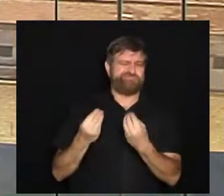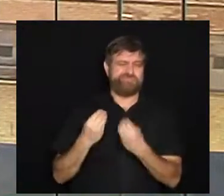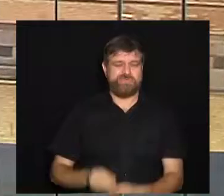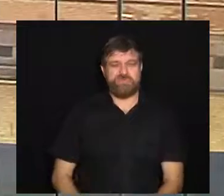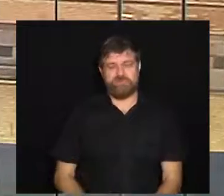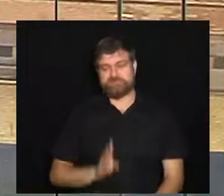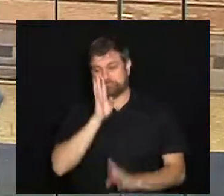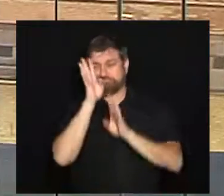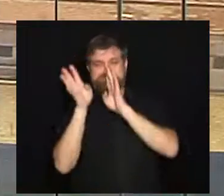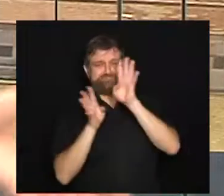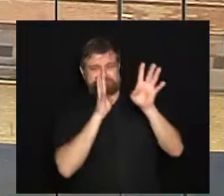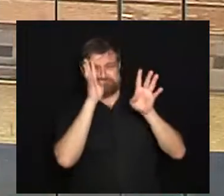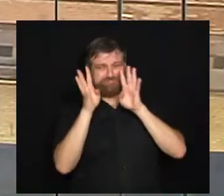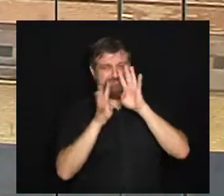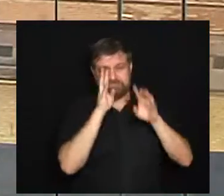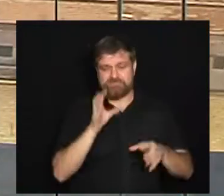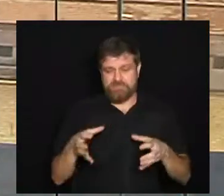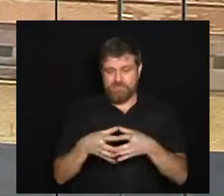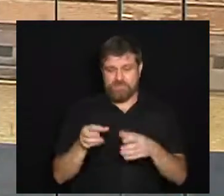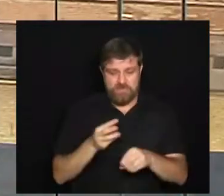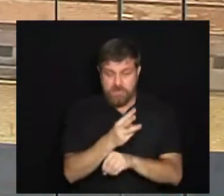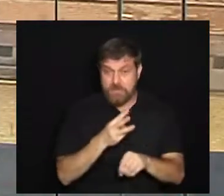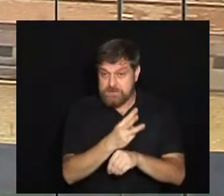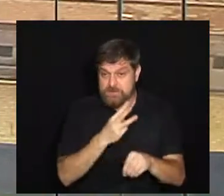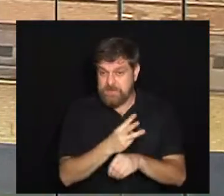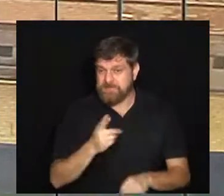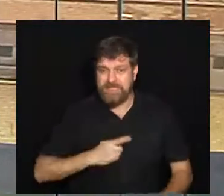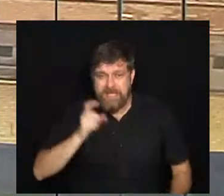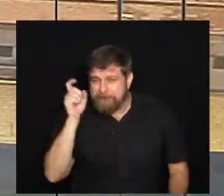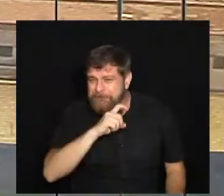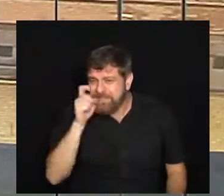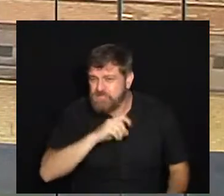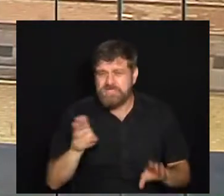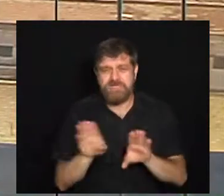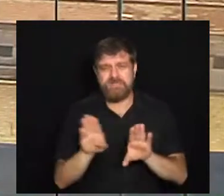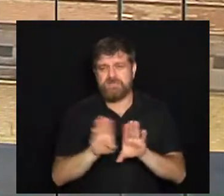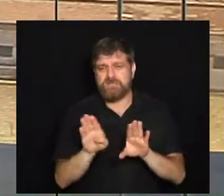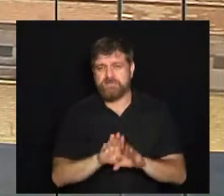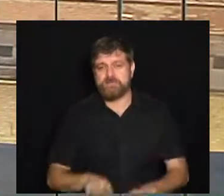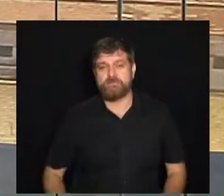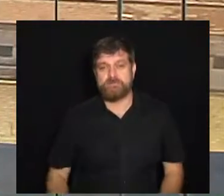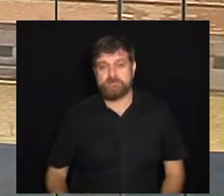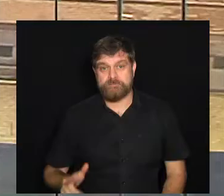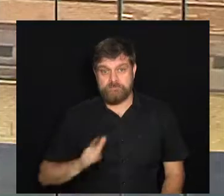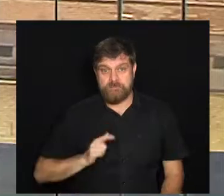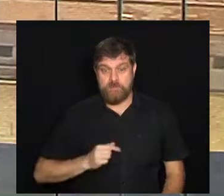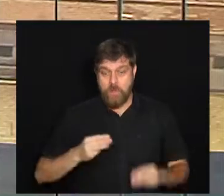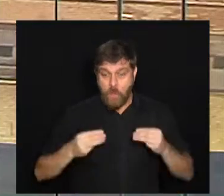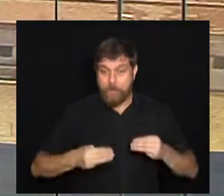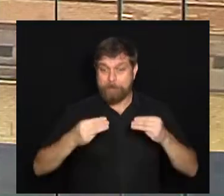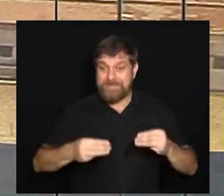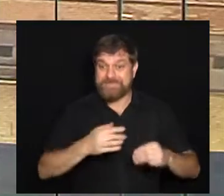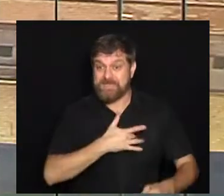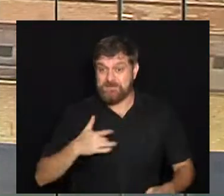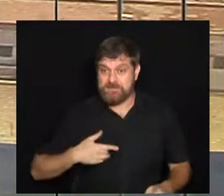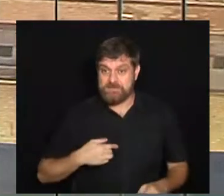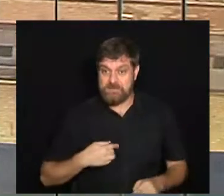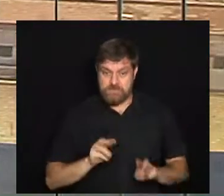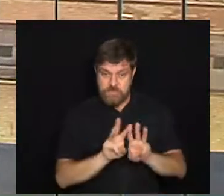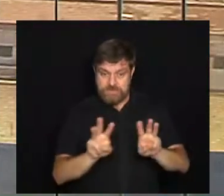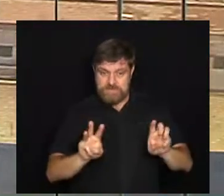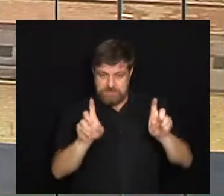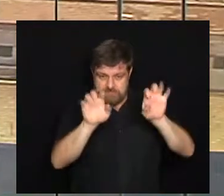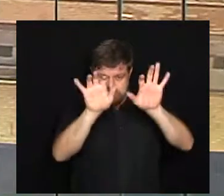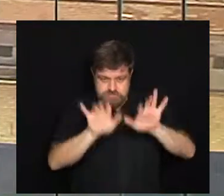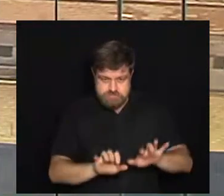classificou vi aquele vídeo 500 grupos de whatsapp vem fake news também né a a página do ministério da saúde tem muita informação